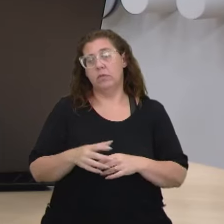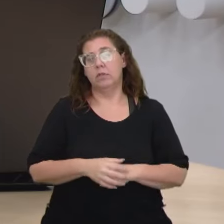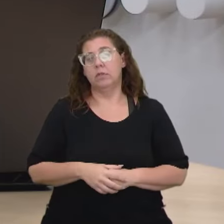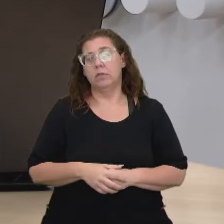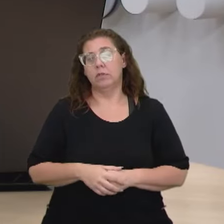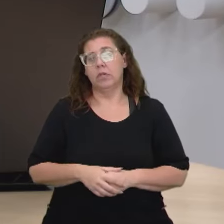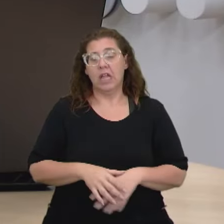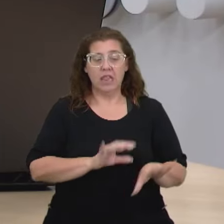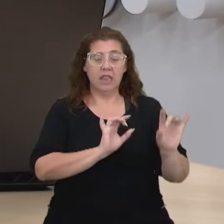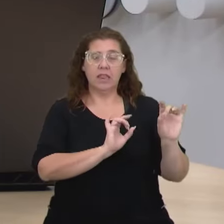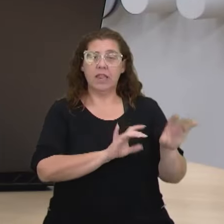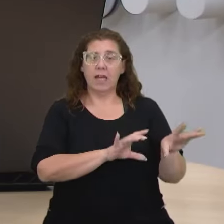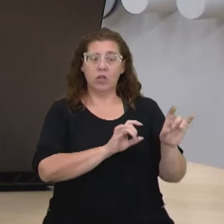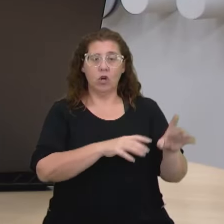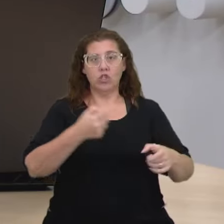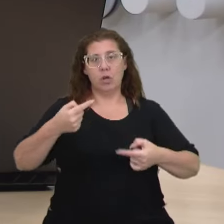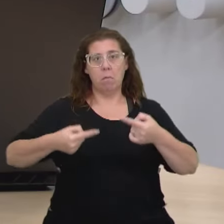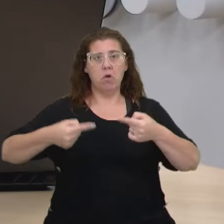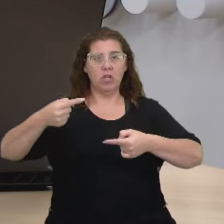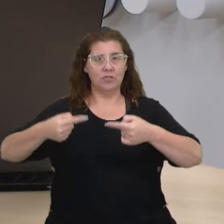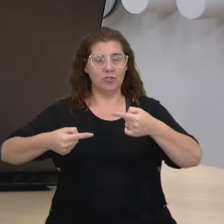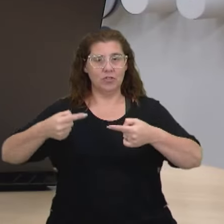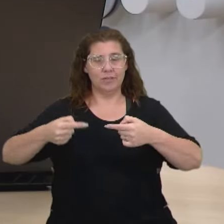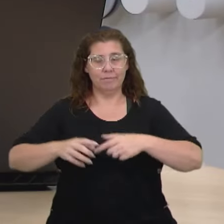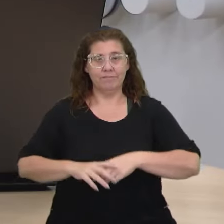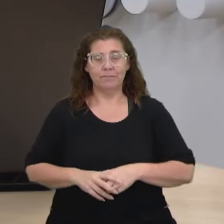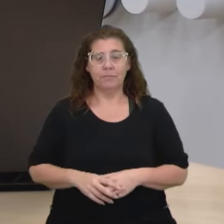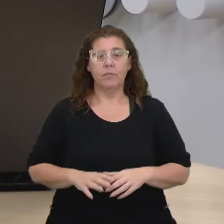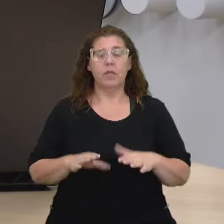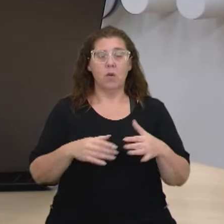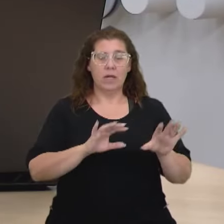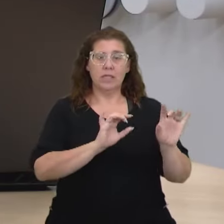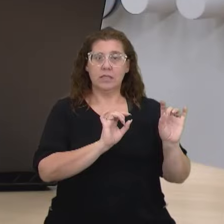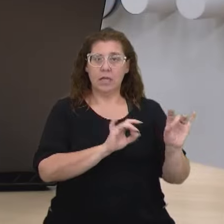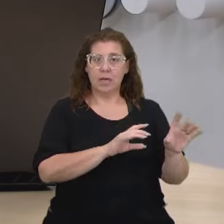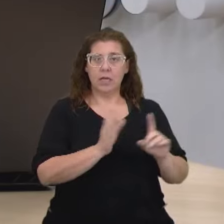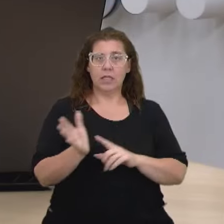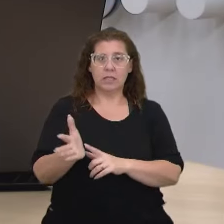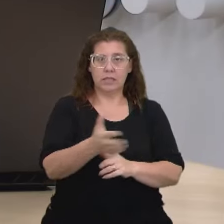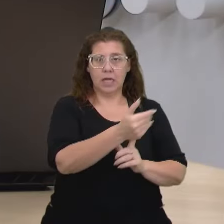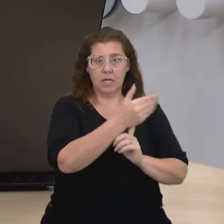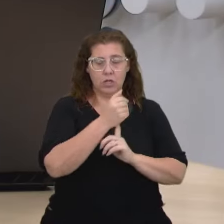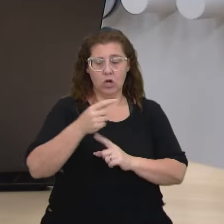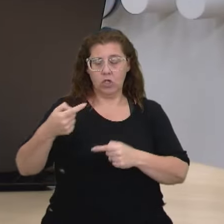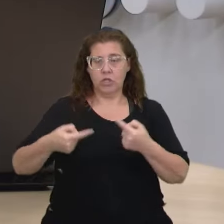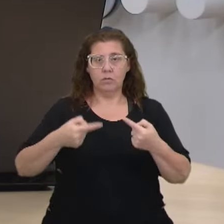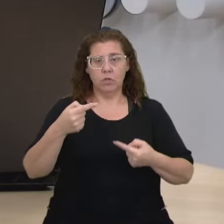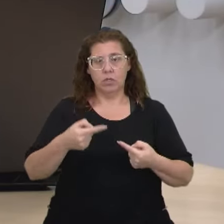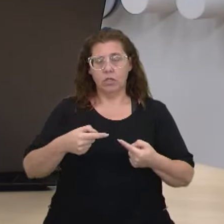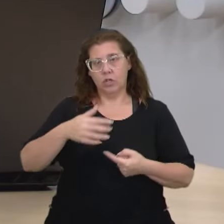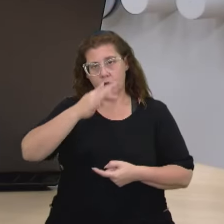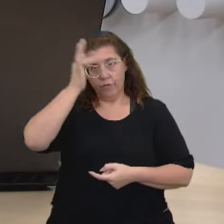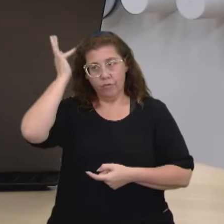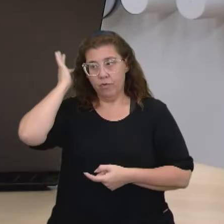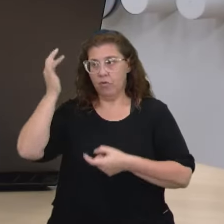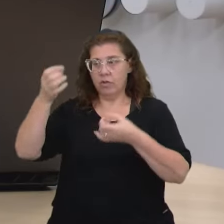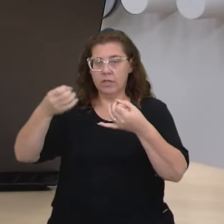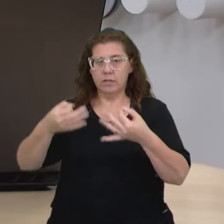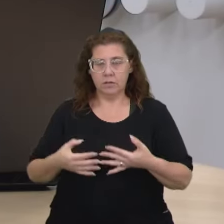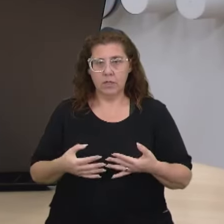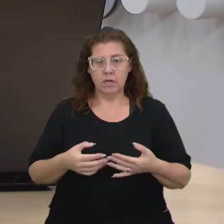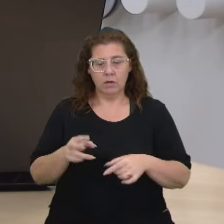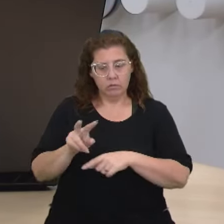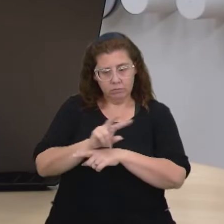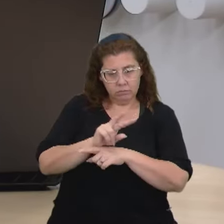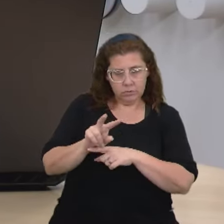por tecnologias políticas, né? Então, as tecnologias políticas de que Foucault fala, então,